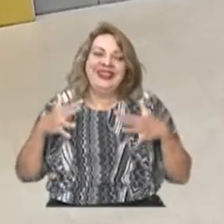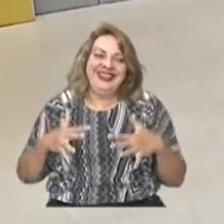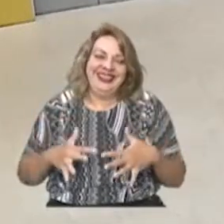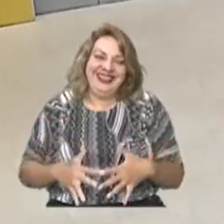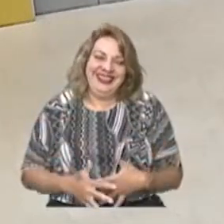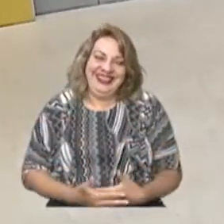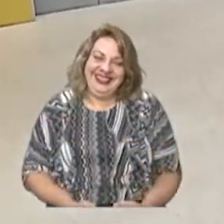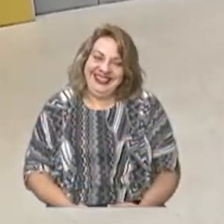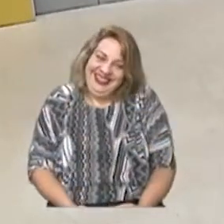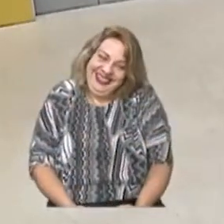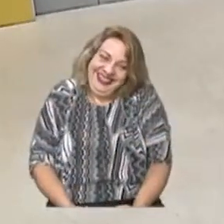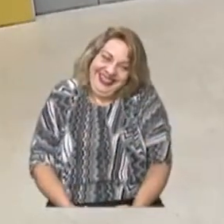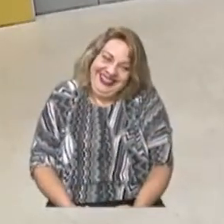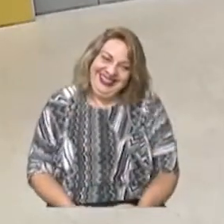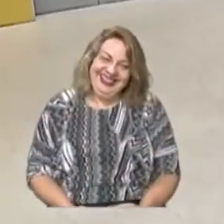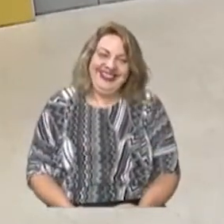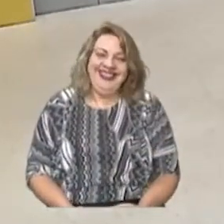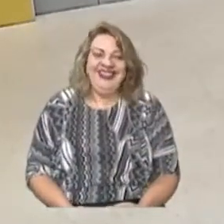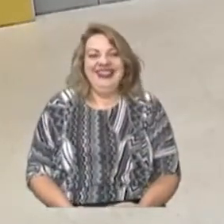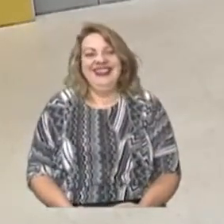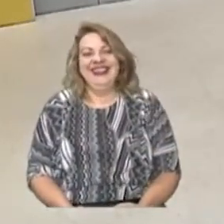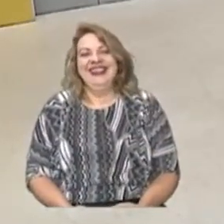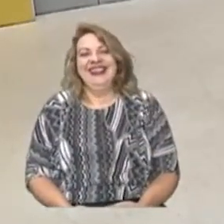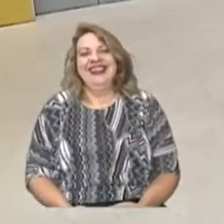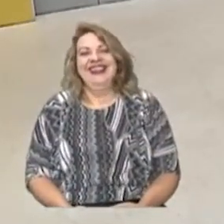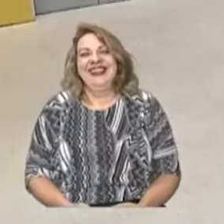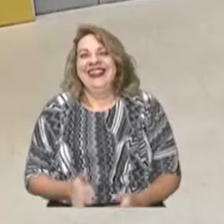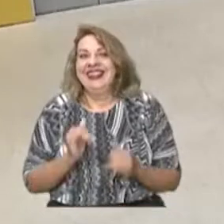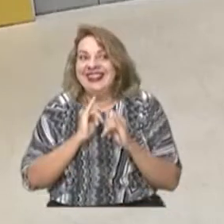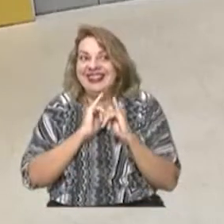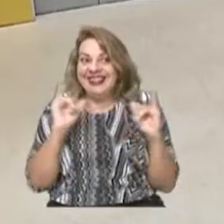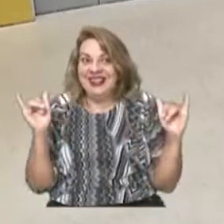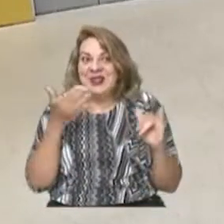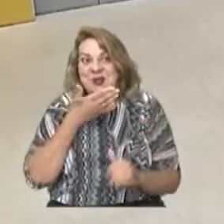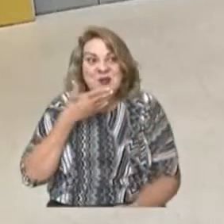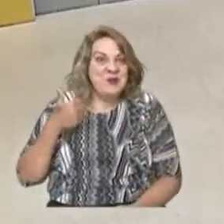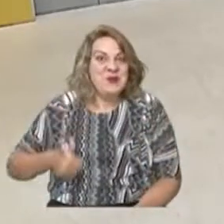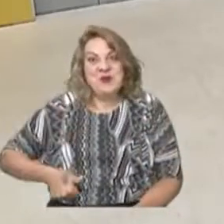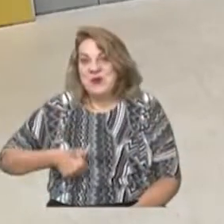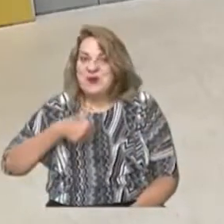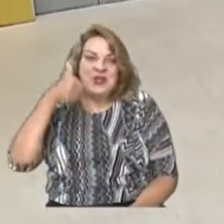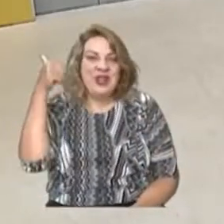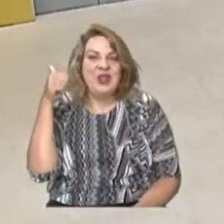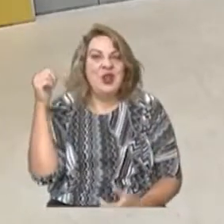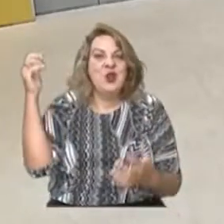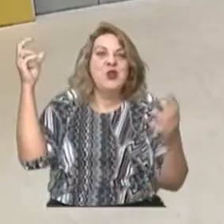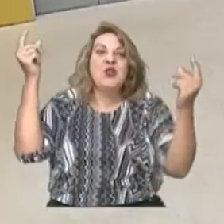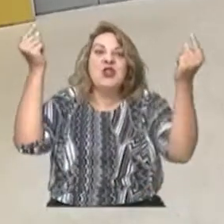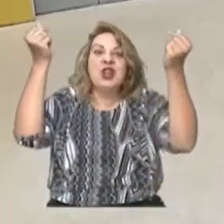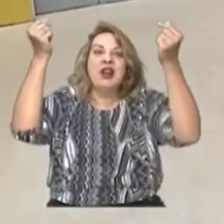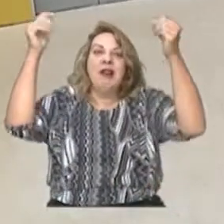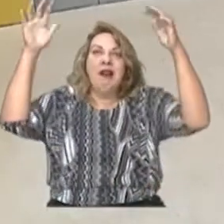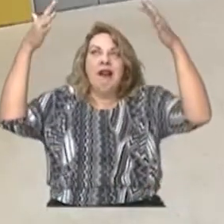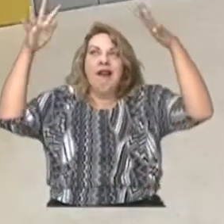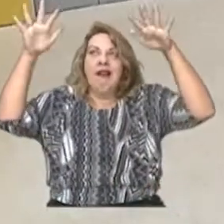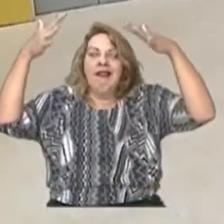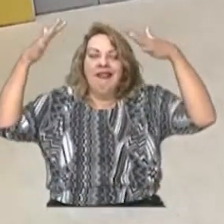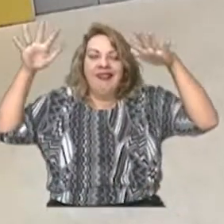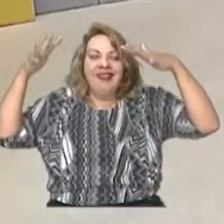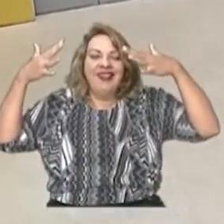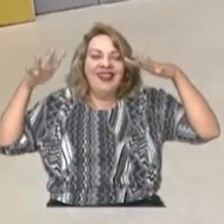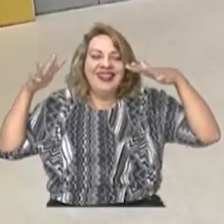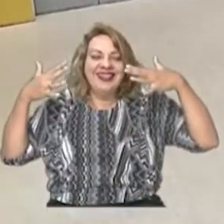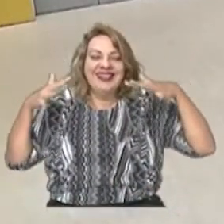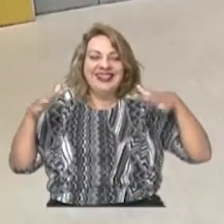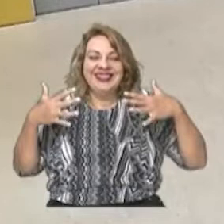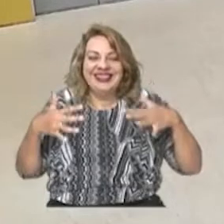A meteorologia informa que será a melhor chuva de todos os tempos. Com